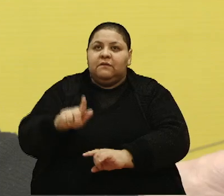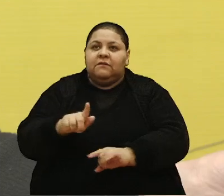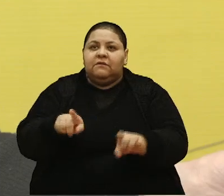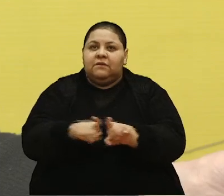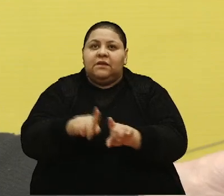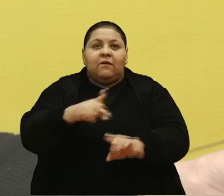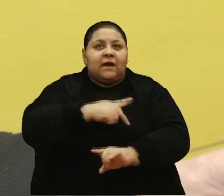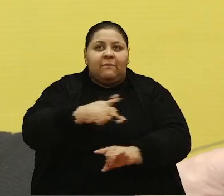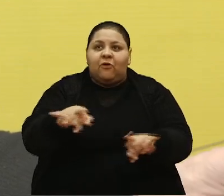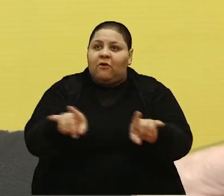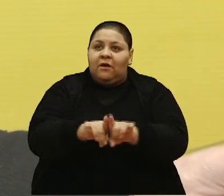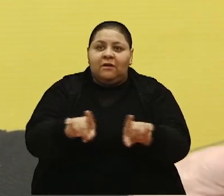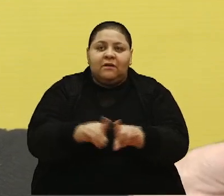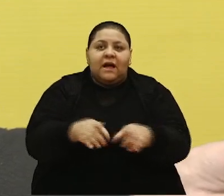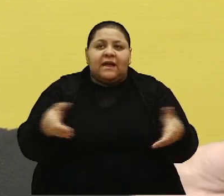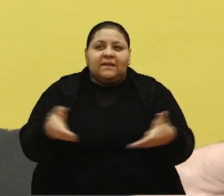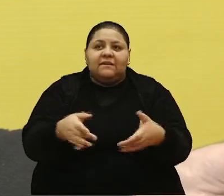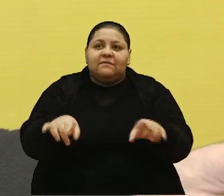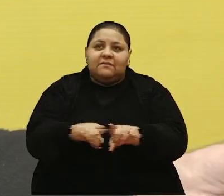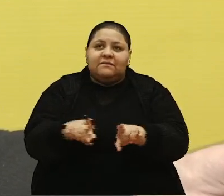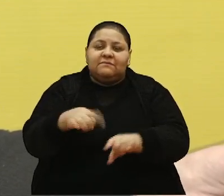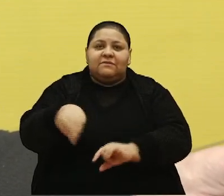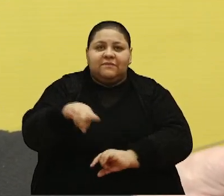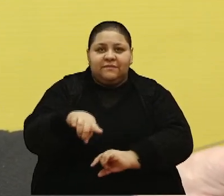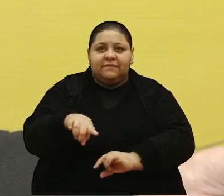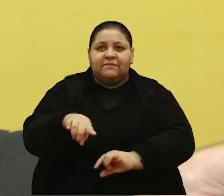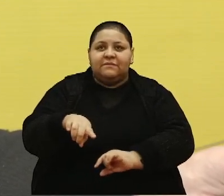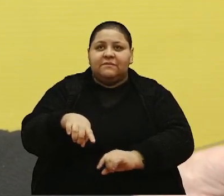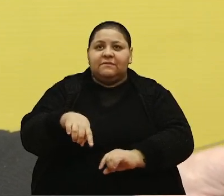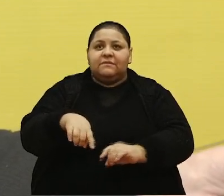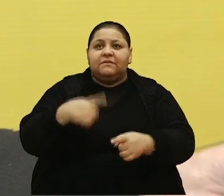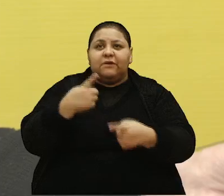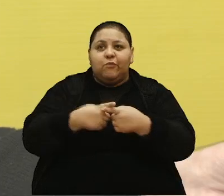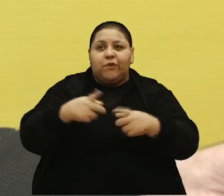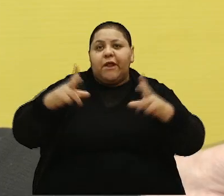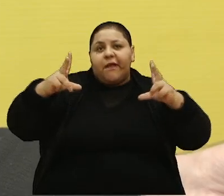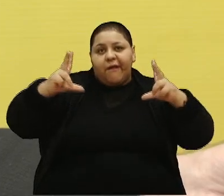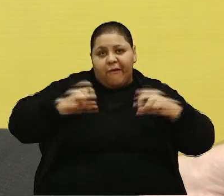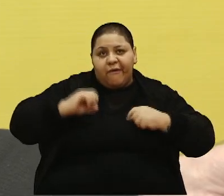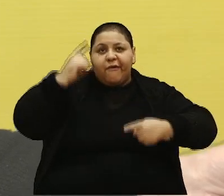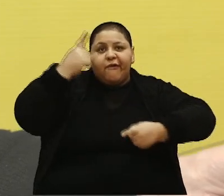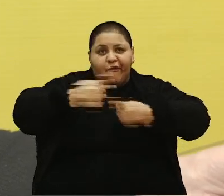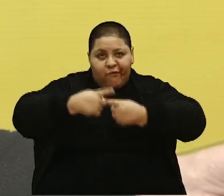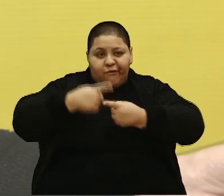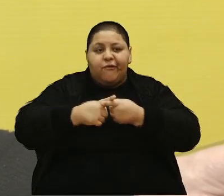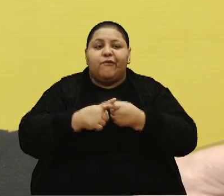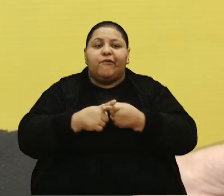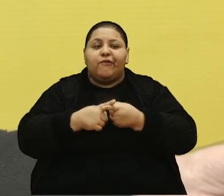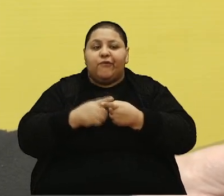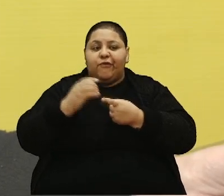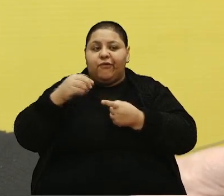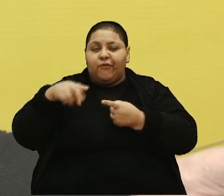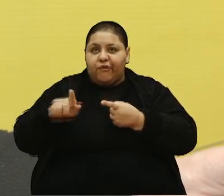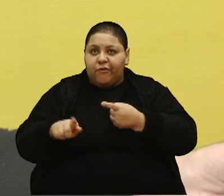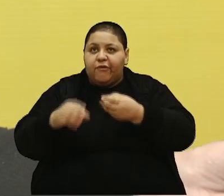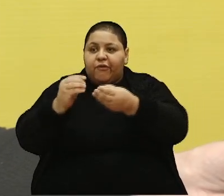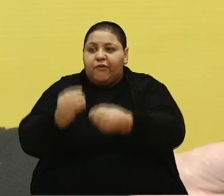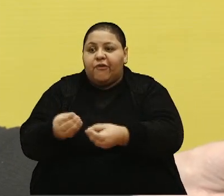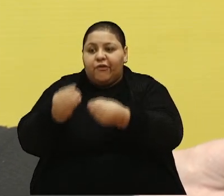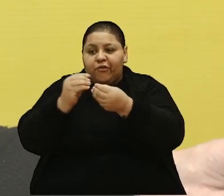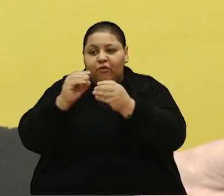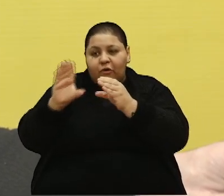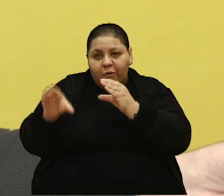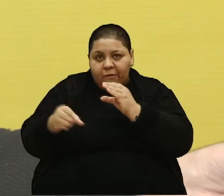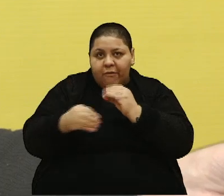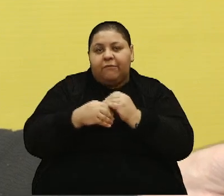acabou cedendo esse espaço para a ONG Vida, em função da meritocracia, porque foi a ONG que trouxe essa emenda,